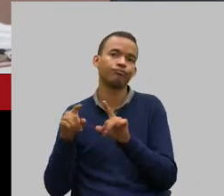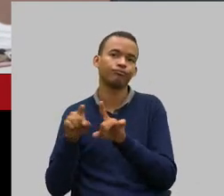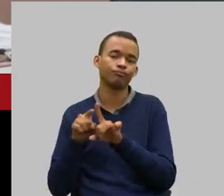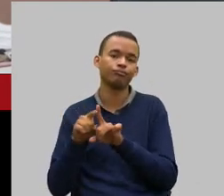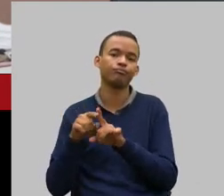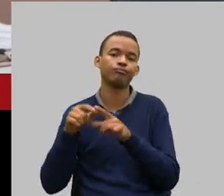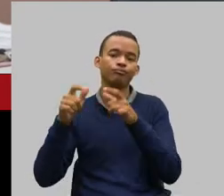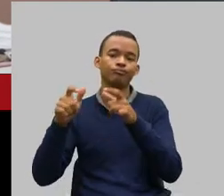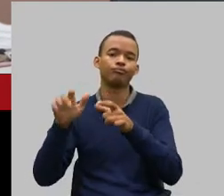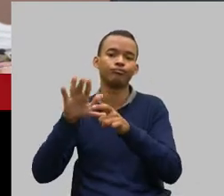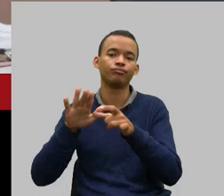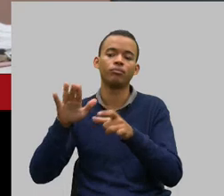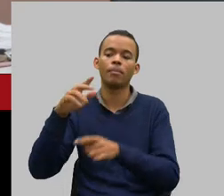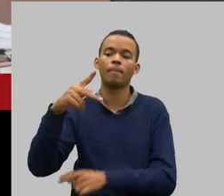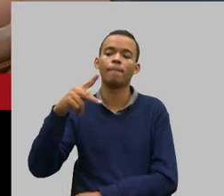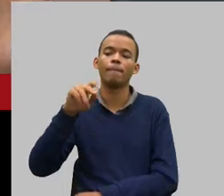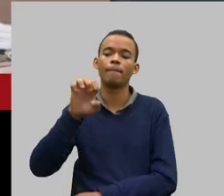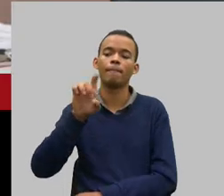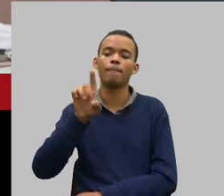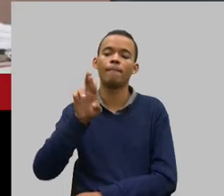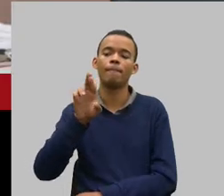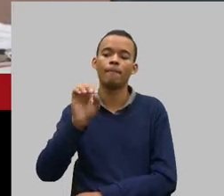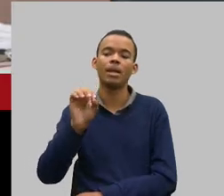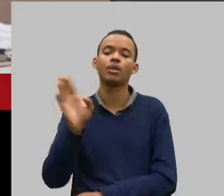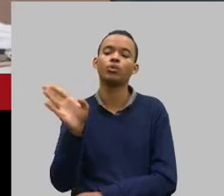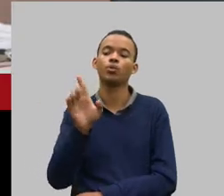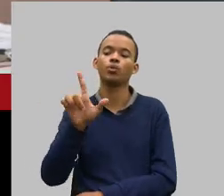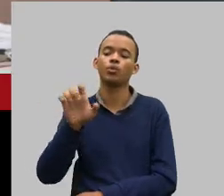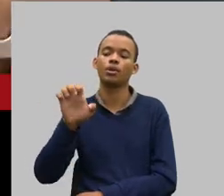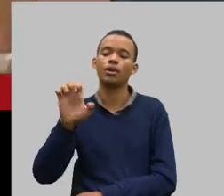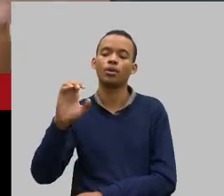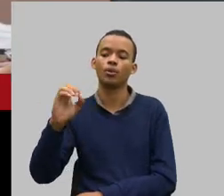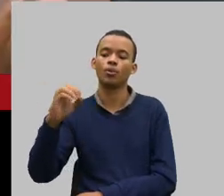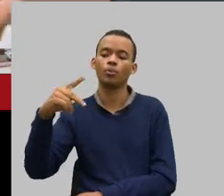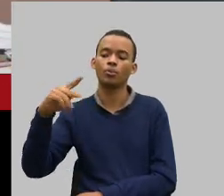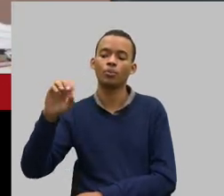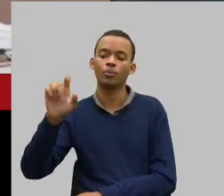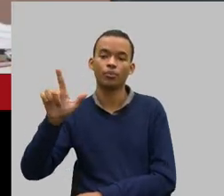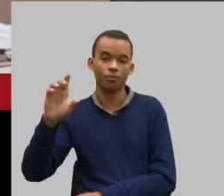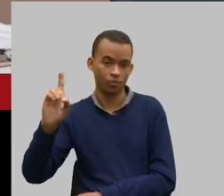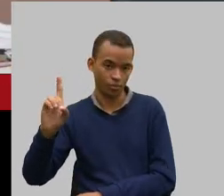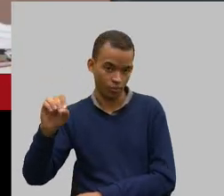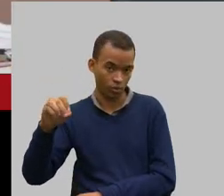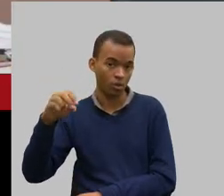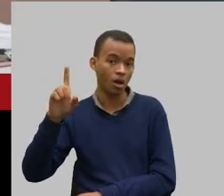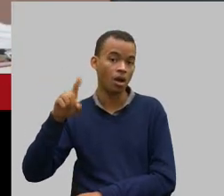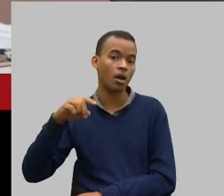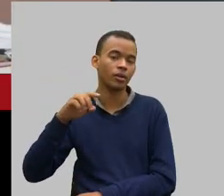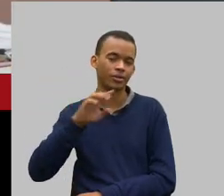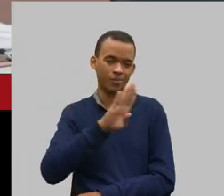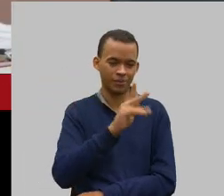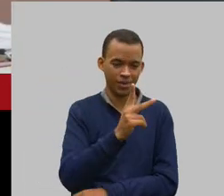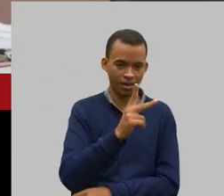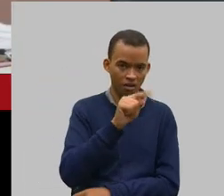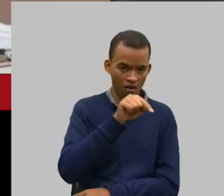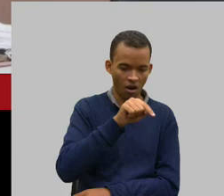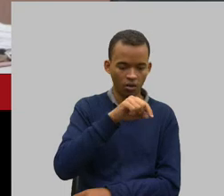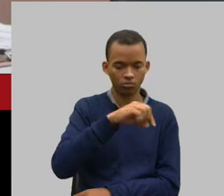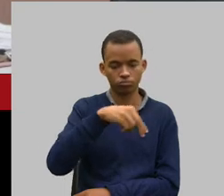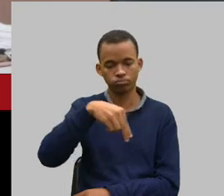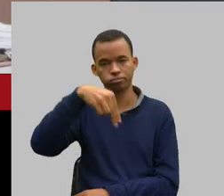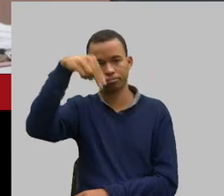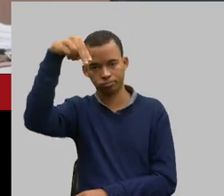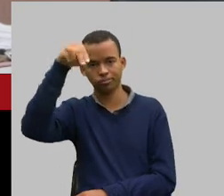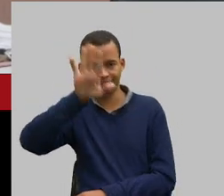região muito importante queria abranger todo o vetor Norte que é essa região que tá ao norte né da Capital Mineira